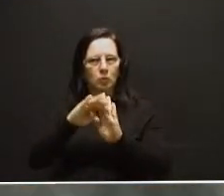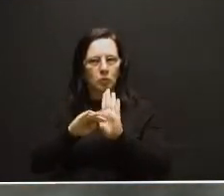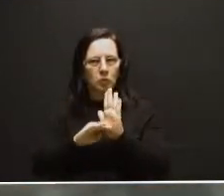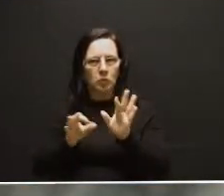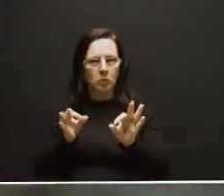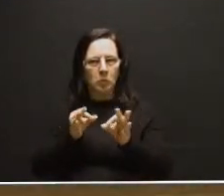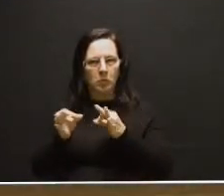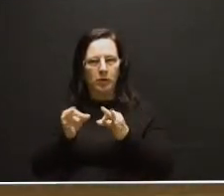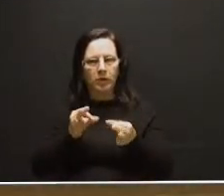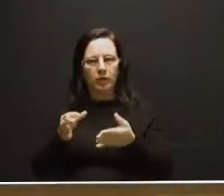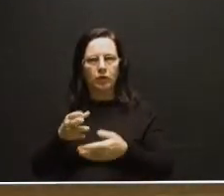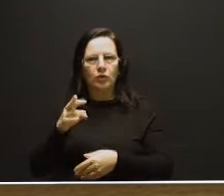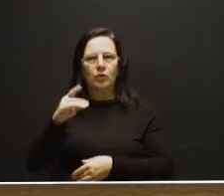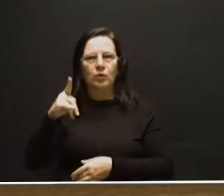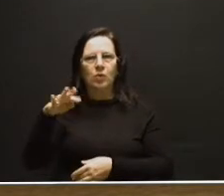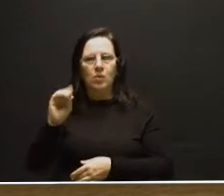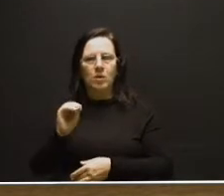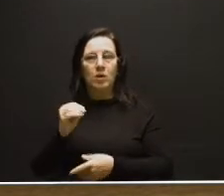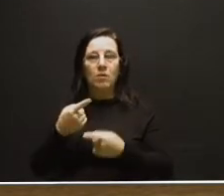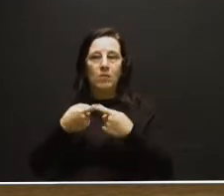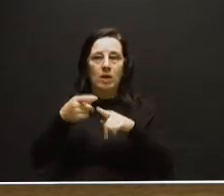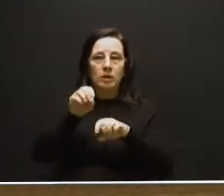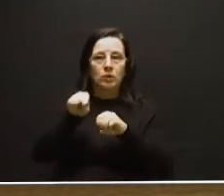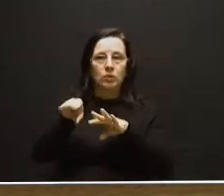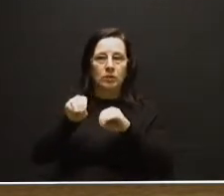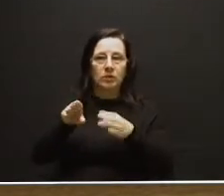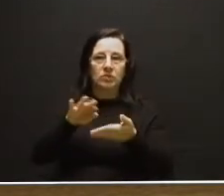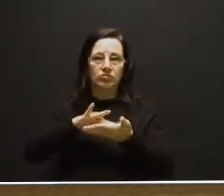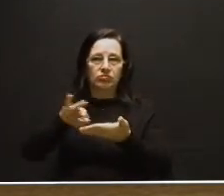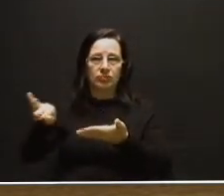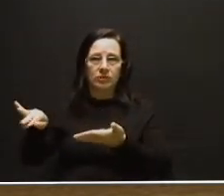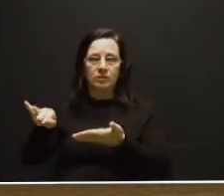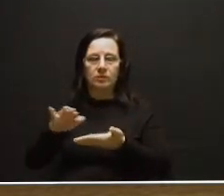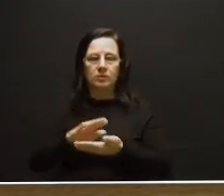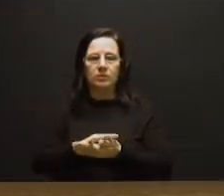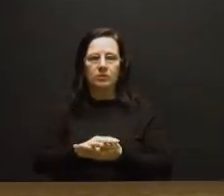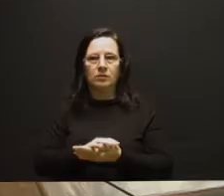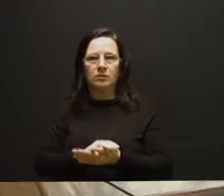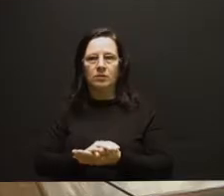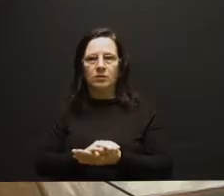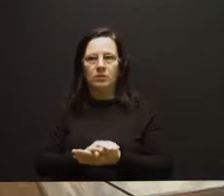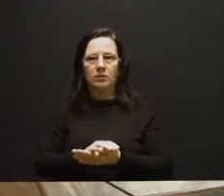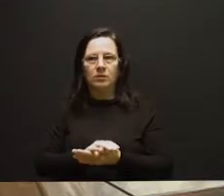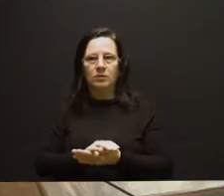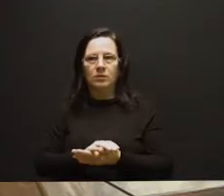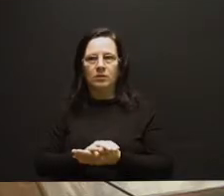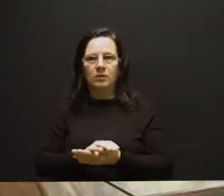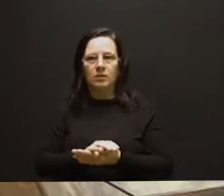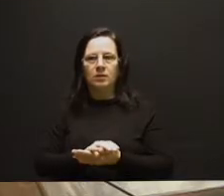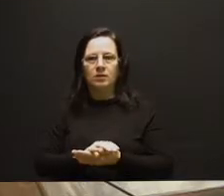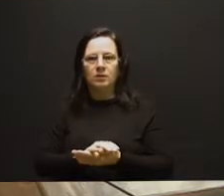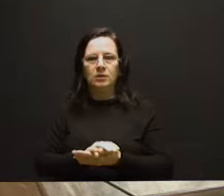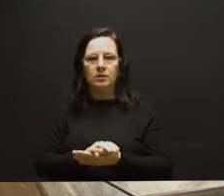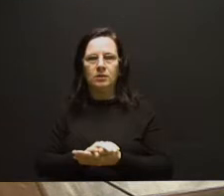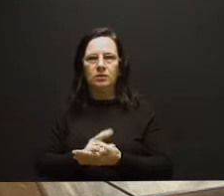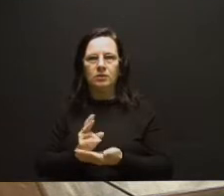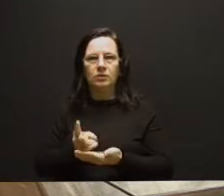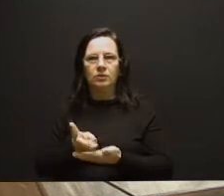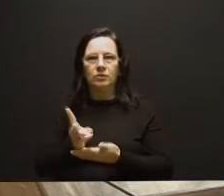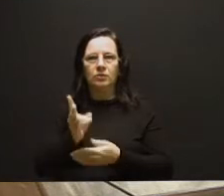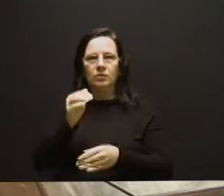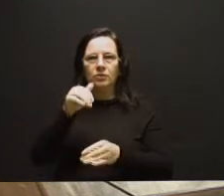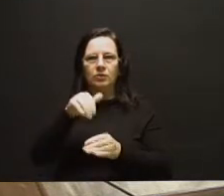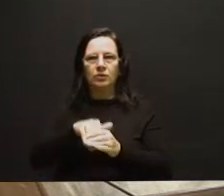agora na educação ele deixou a desejar só isso o peso continua em votação com a